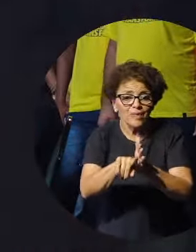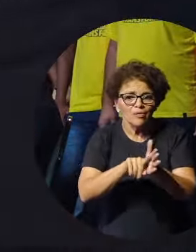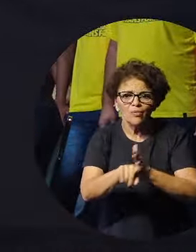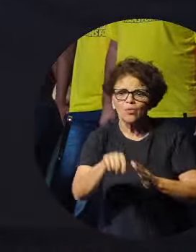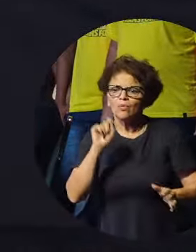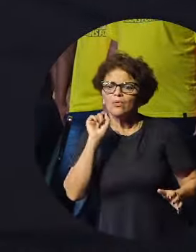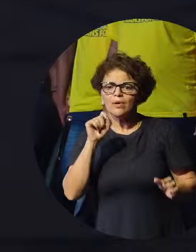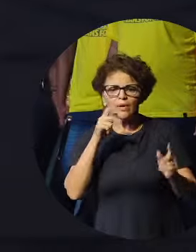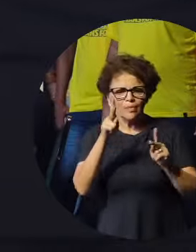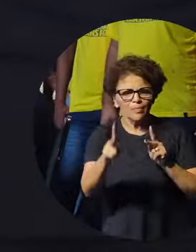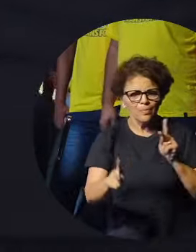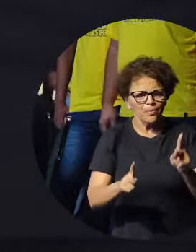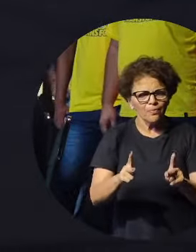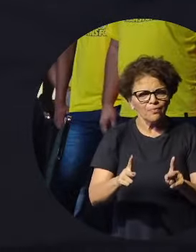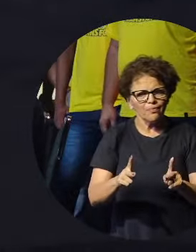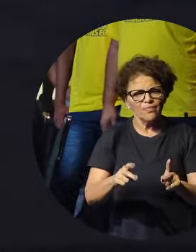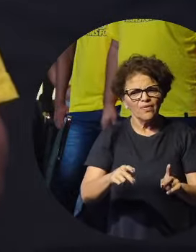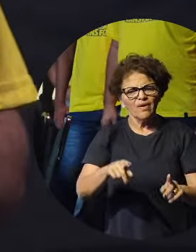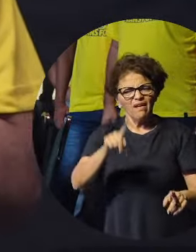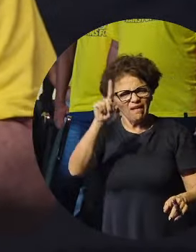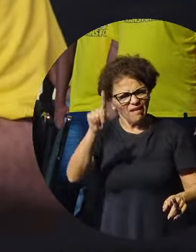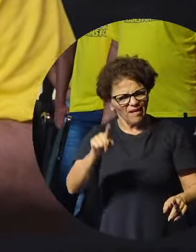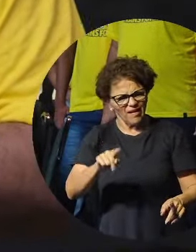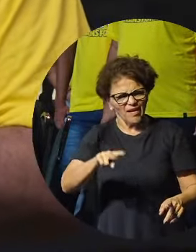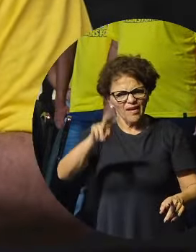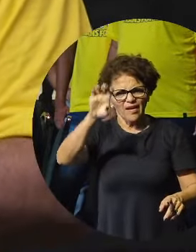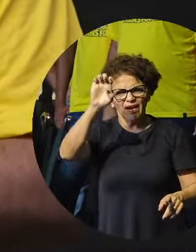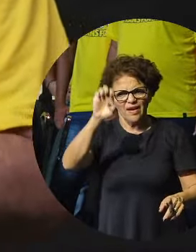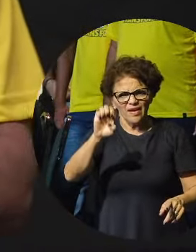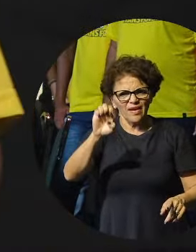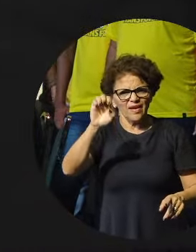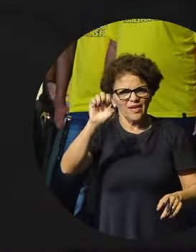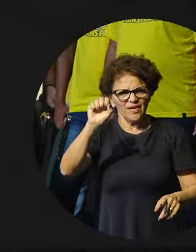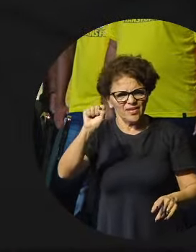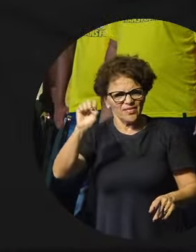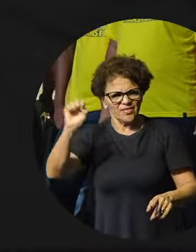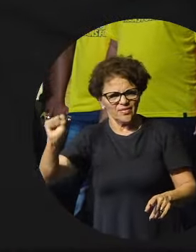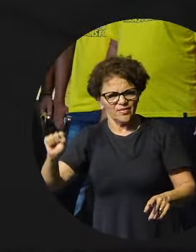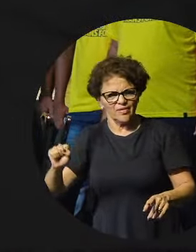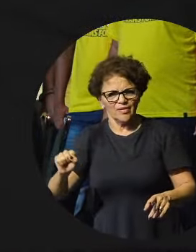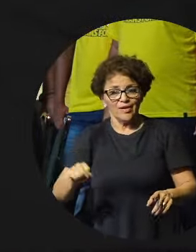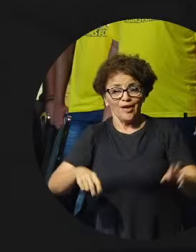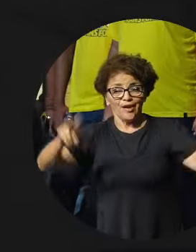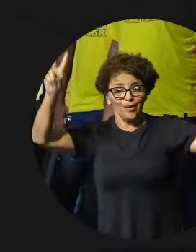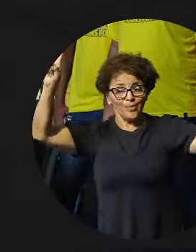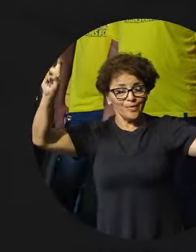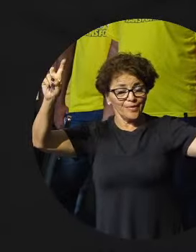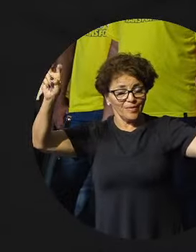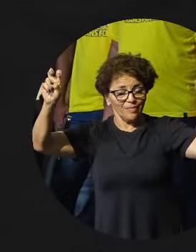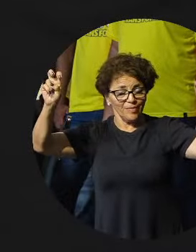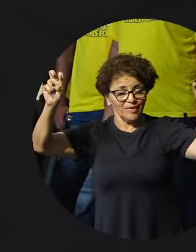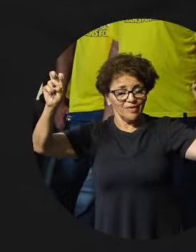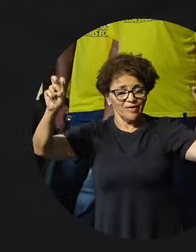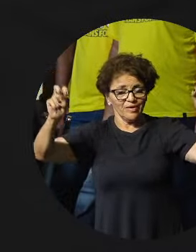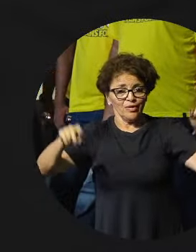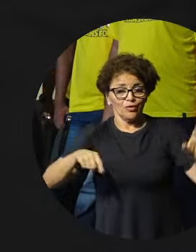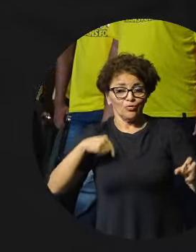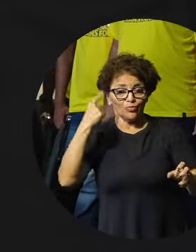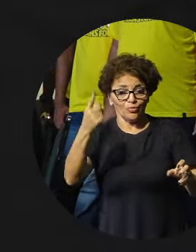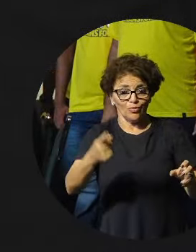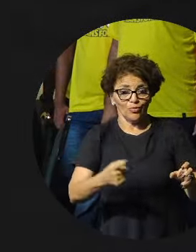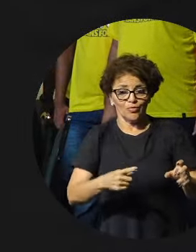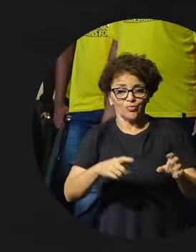nossa Convenção Batista Brasileira, esta Assembleia, vivamos o verdadeiro amor. Que povo é esse